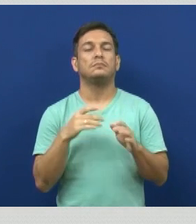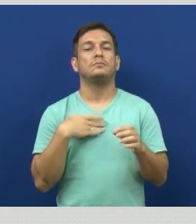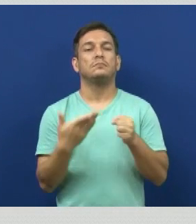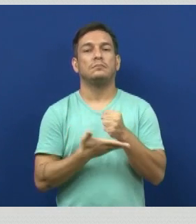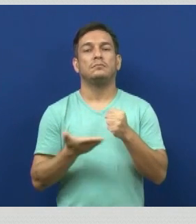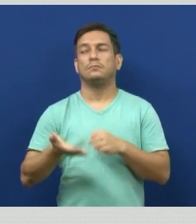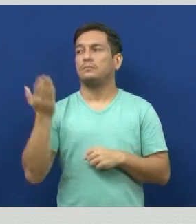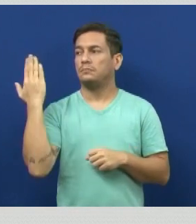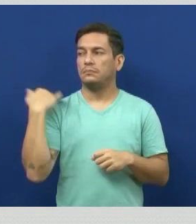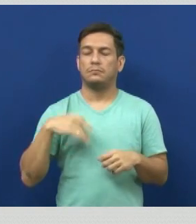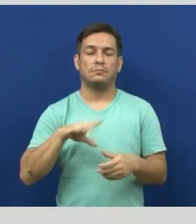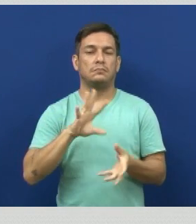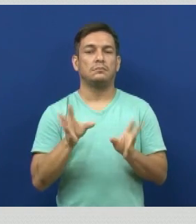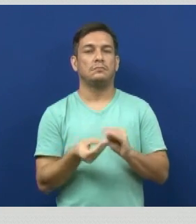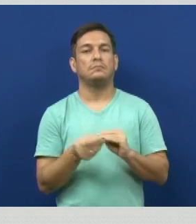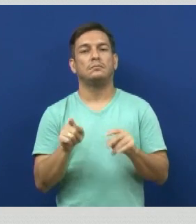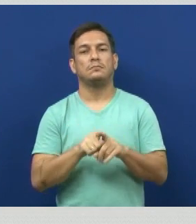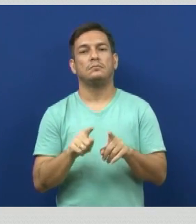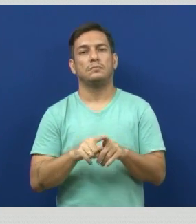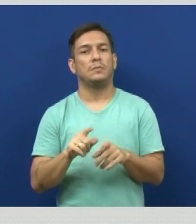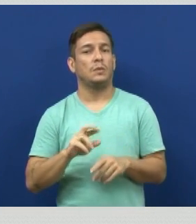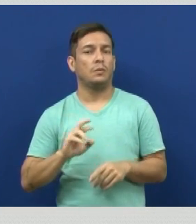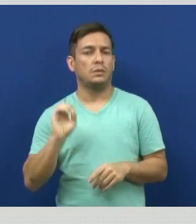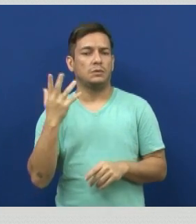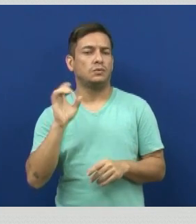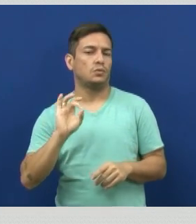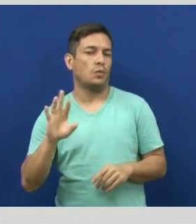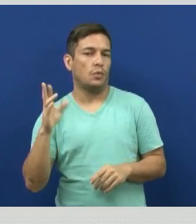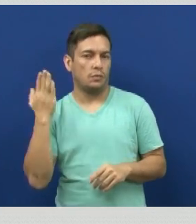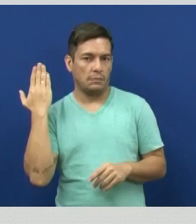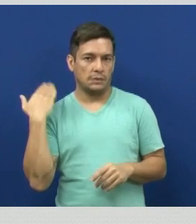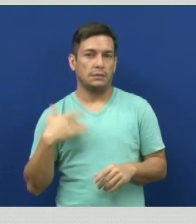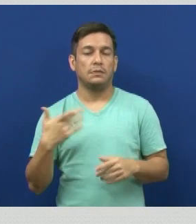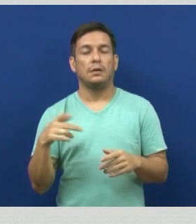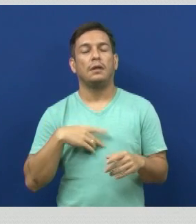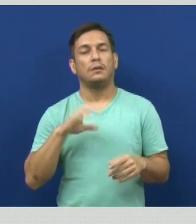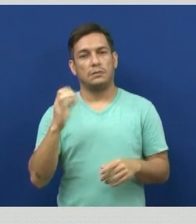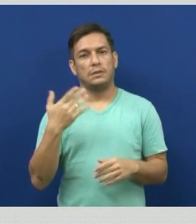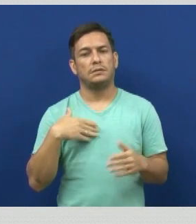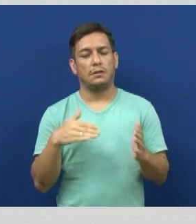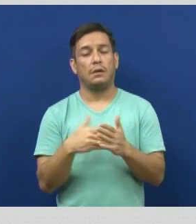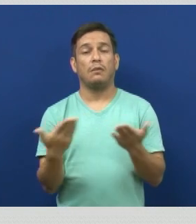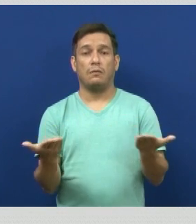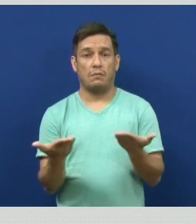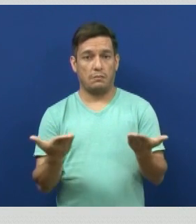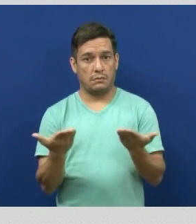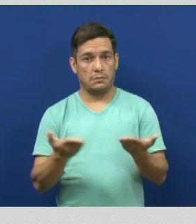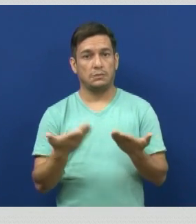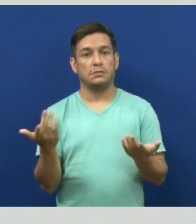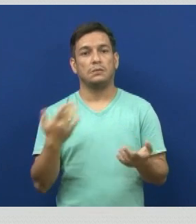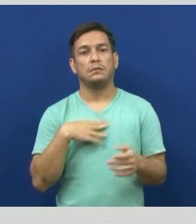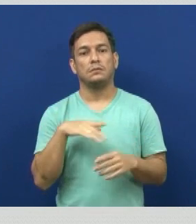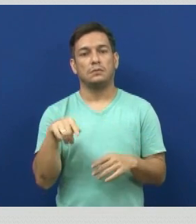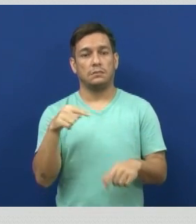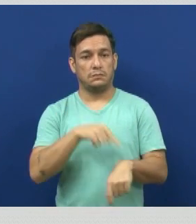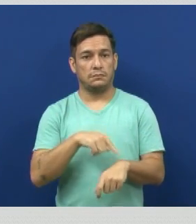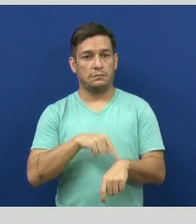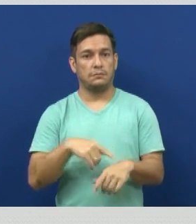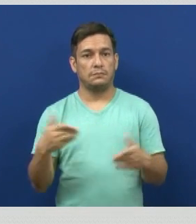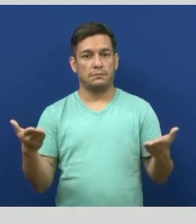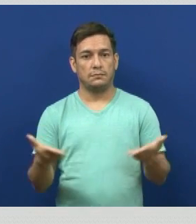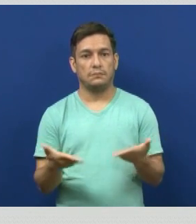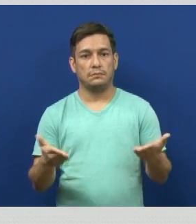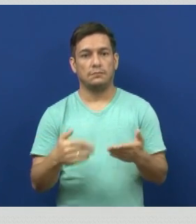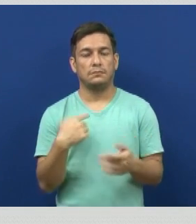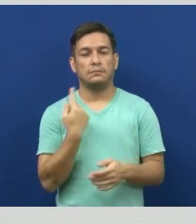passado. As transformações não ocorreram só no passado, elas ocorrem até os dias atuais, né? Nesse exato momento,